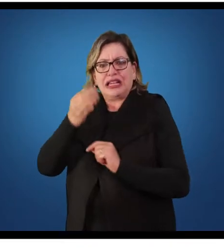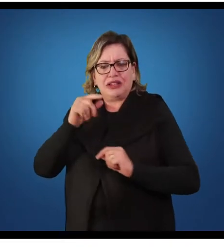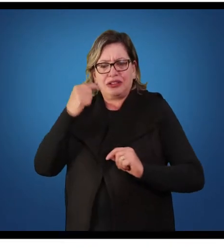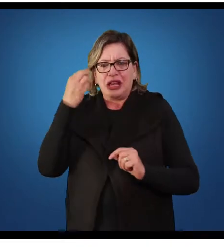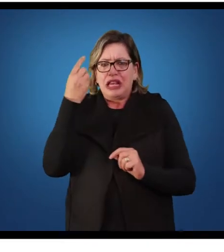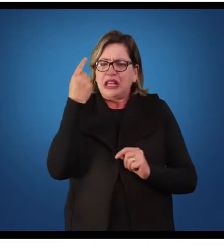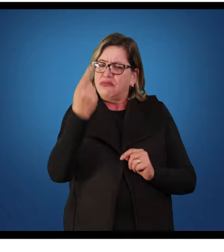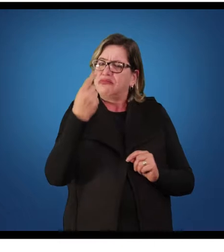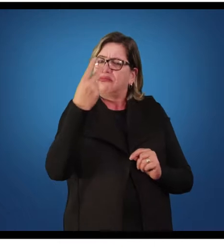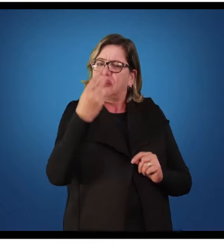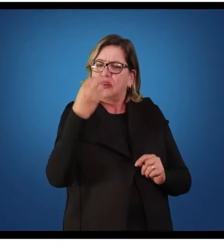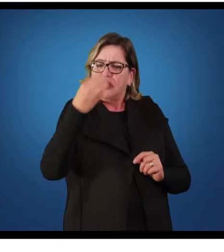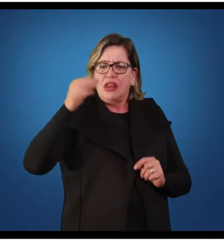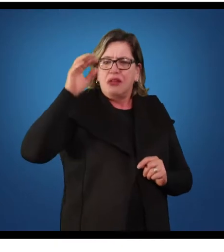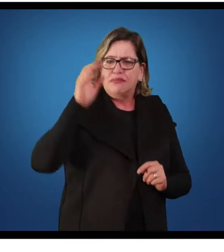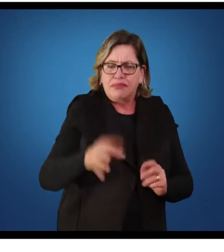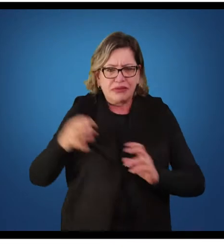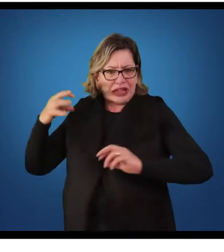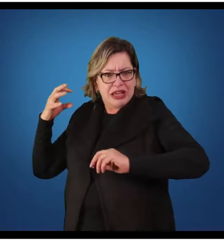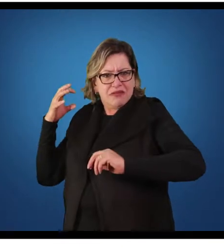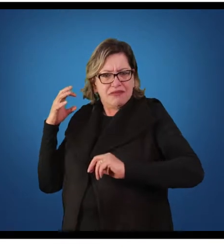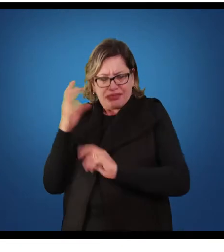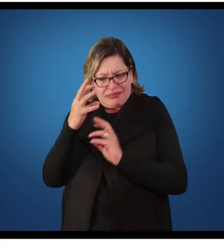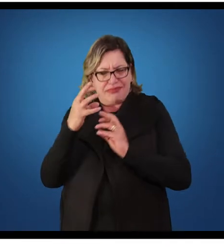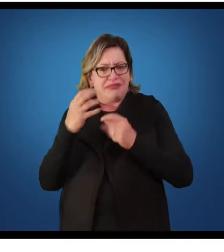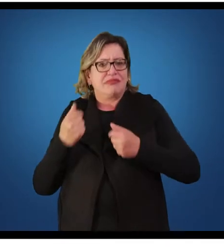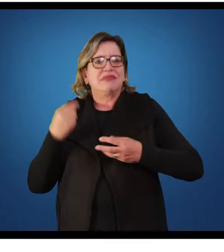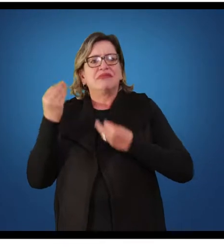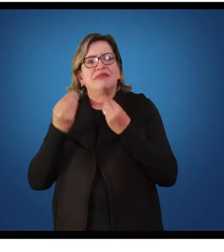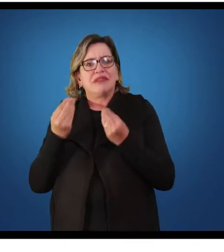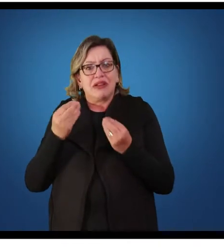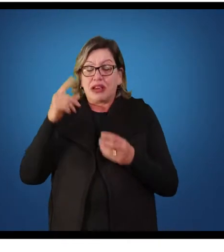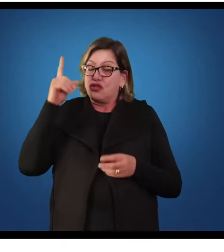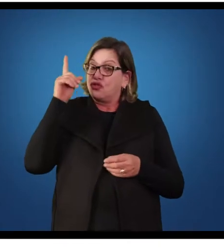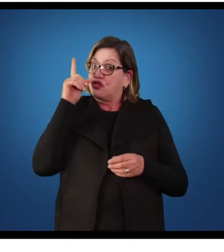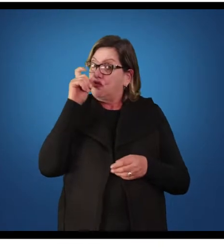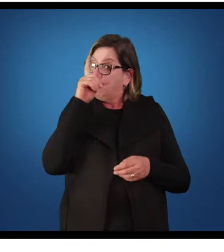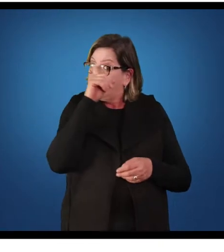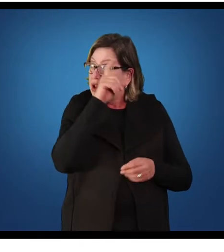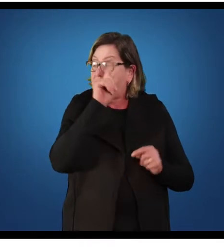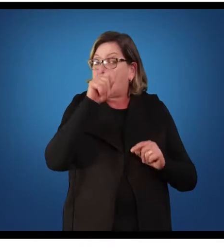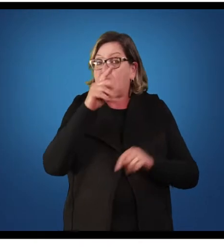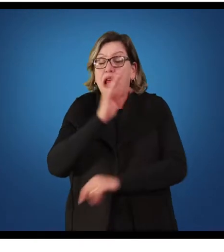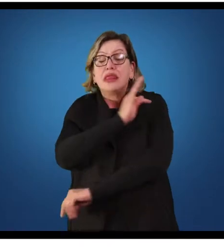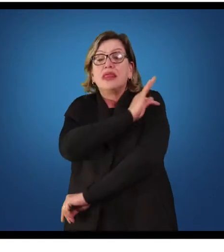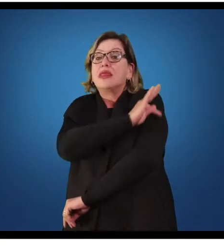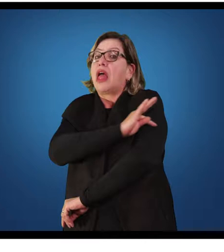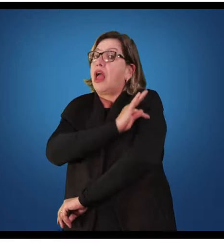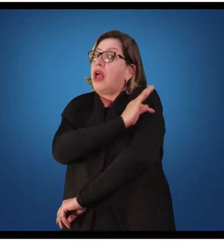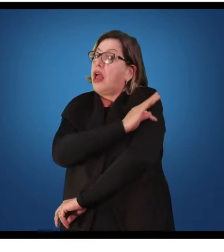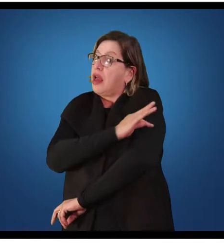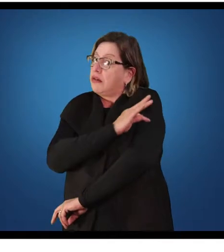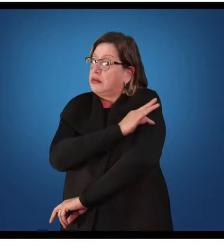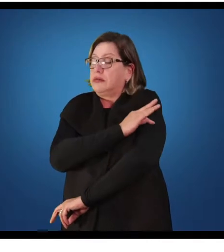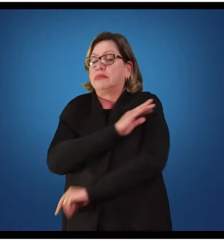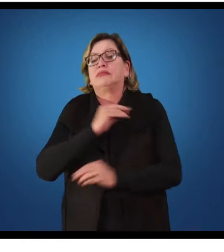3 e aí na fase de voo você lança a bola, certo? Então é muito técnico, certo?